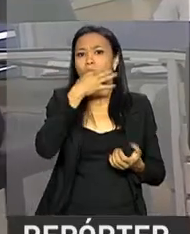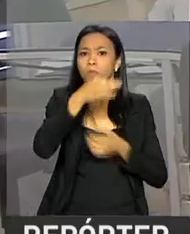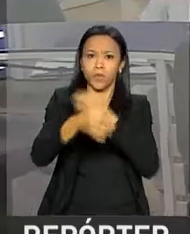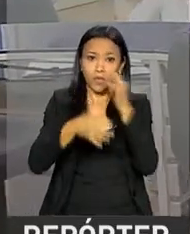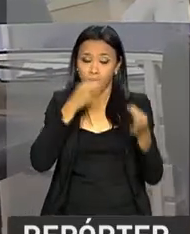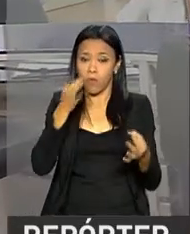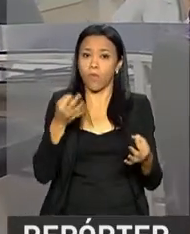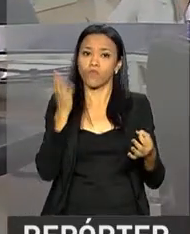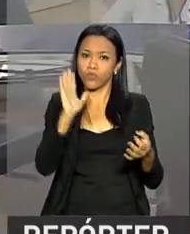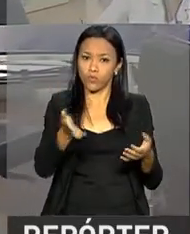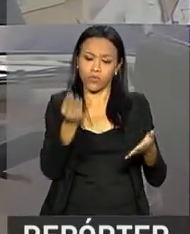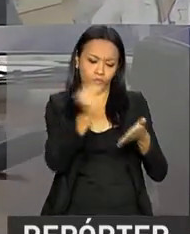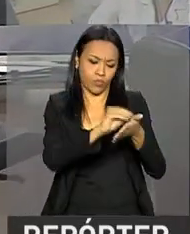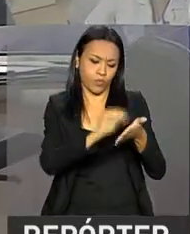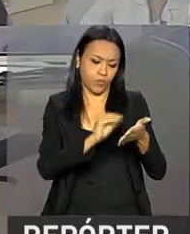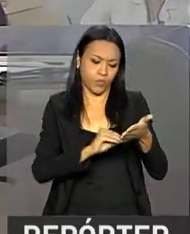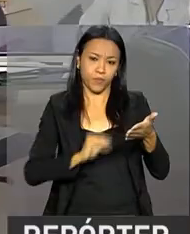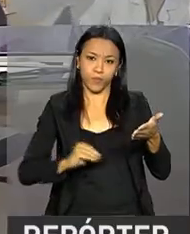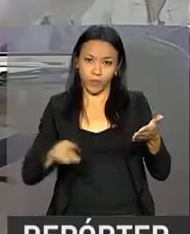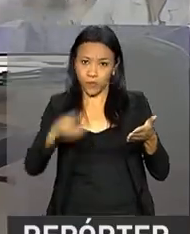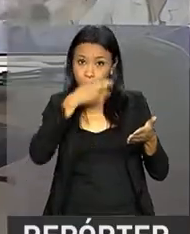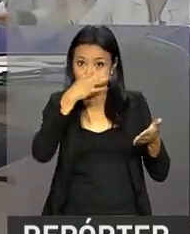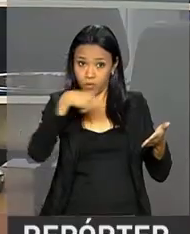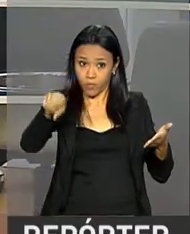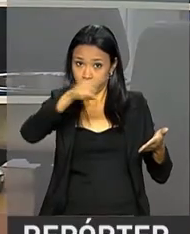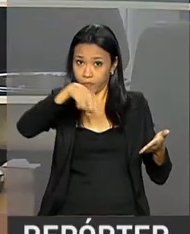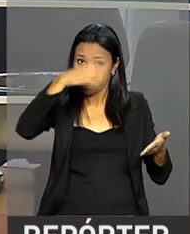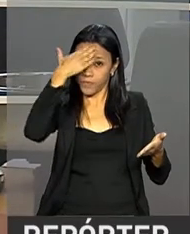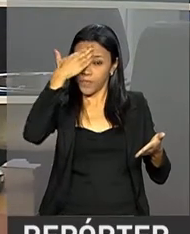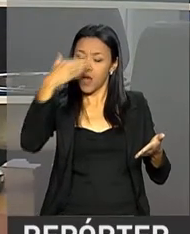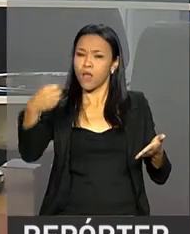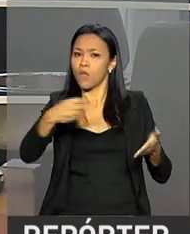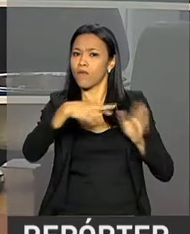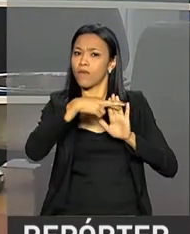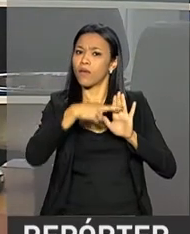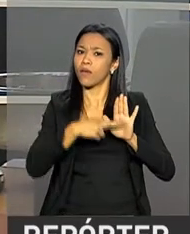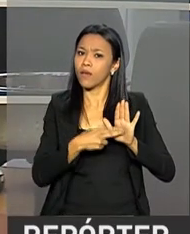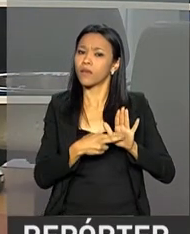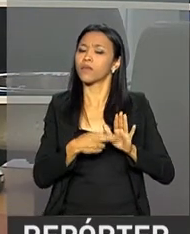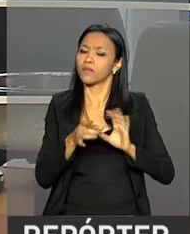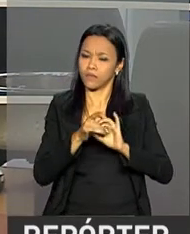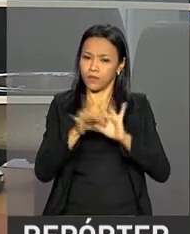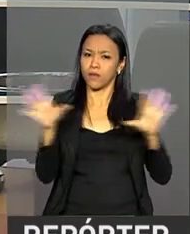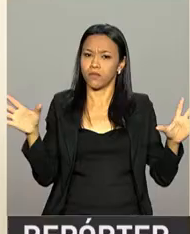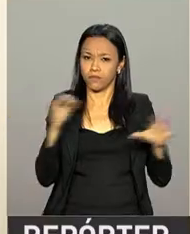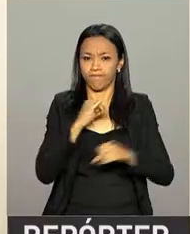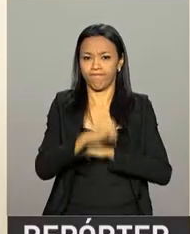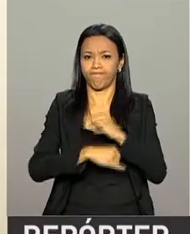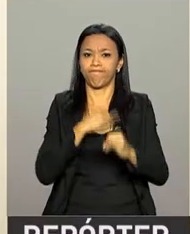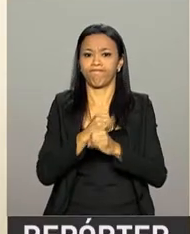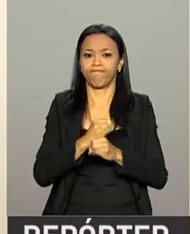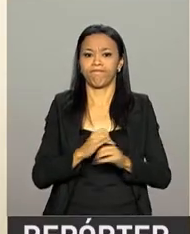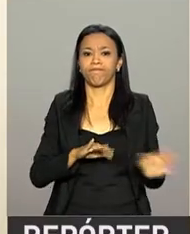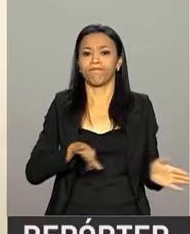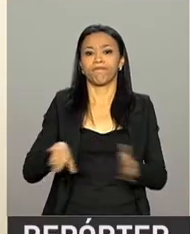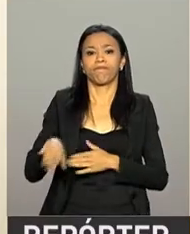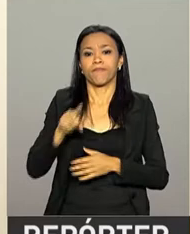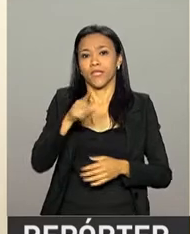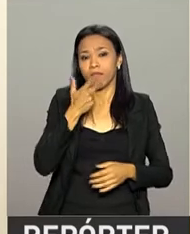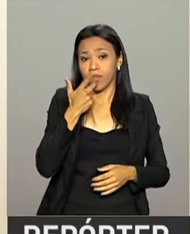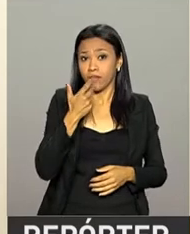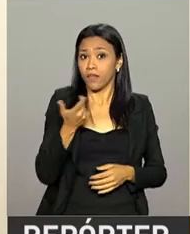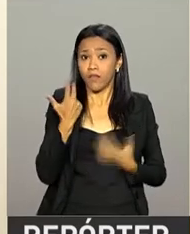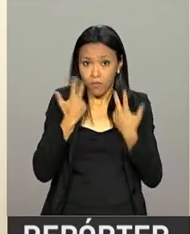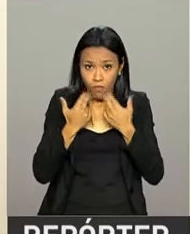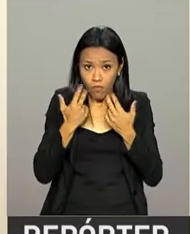Uma consulta pública para colher sugestões dos usuários sobre a nova norma está disponível na internet. É muito comum a